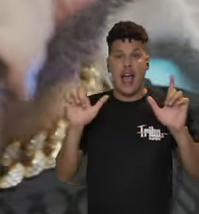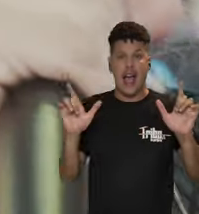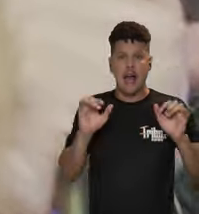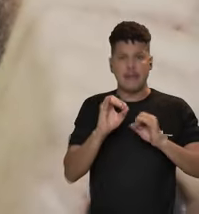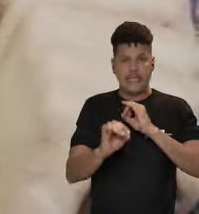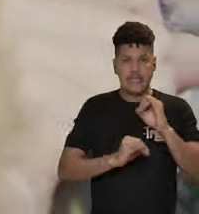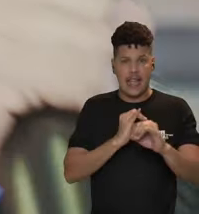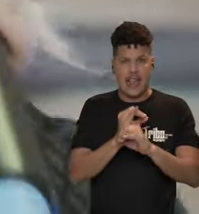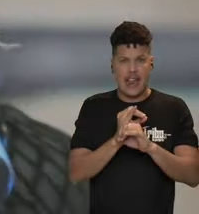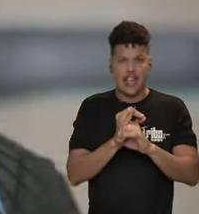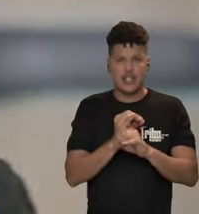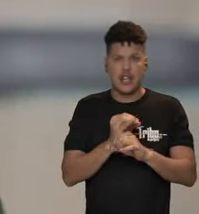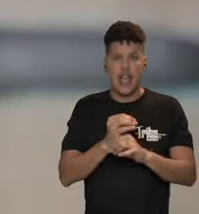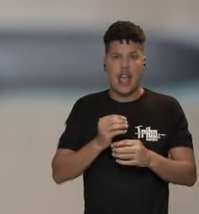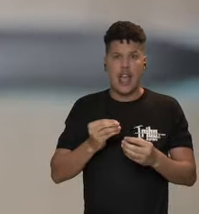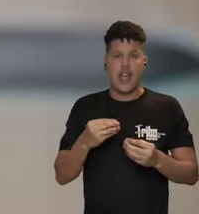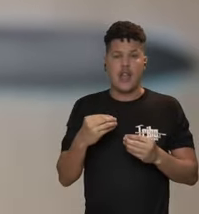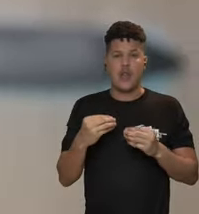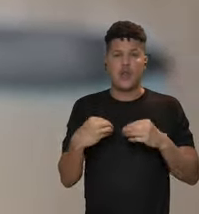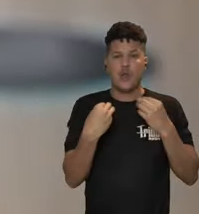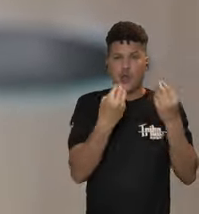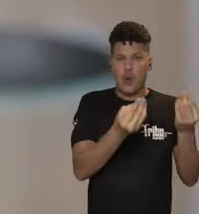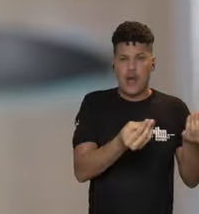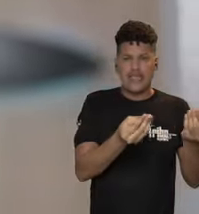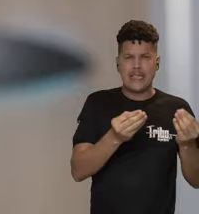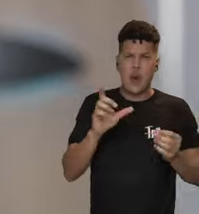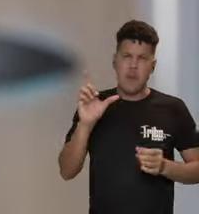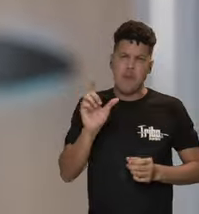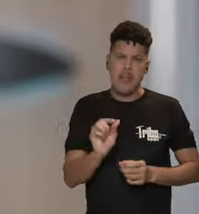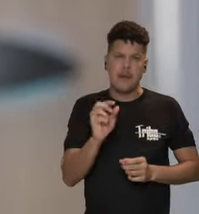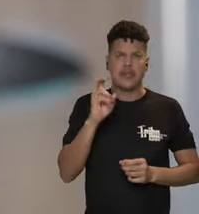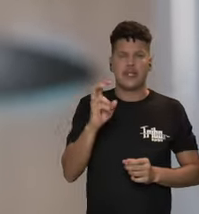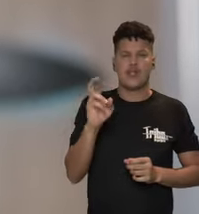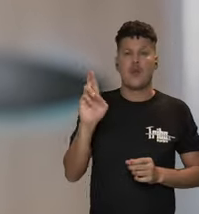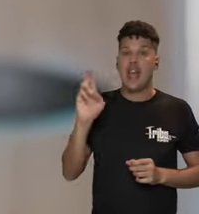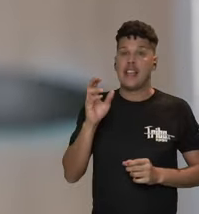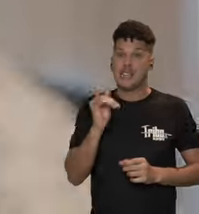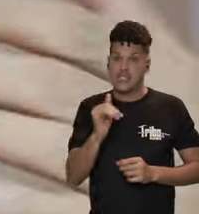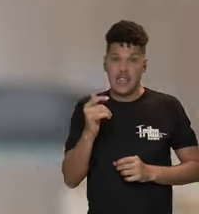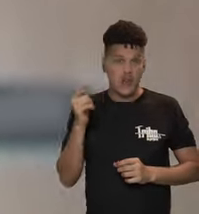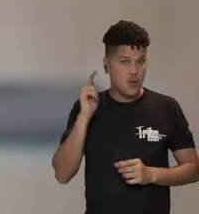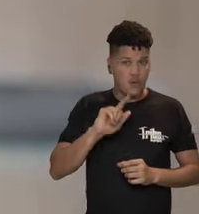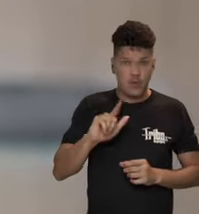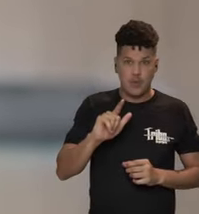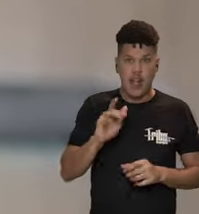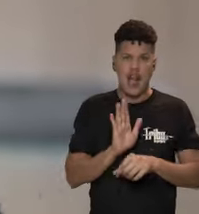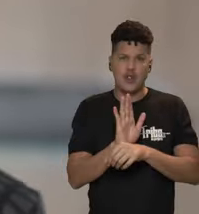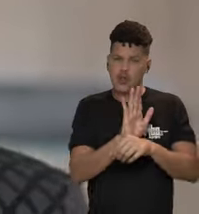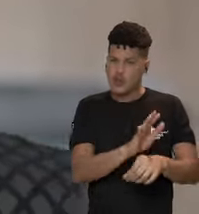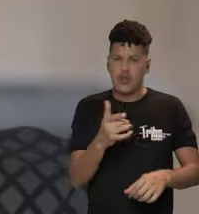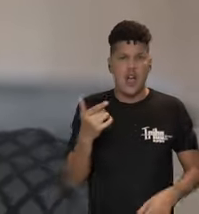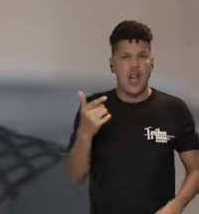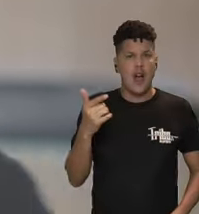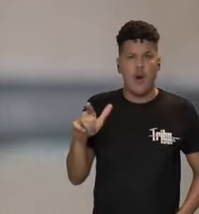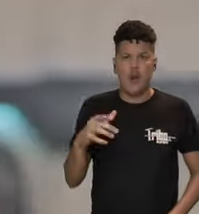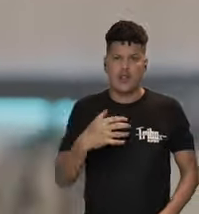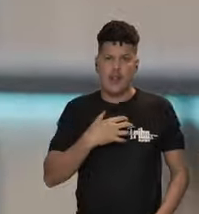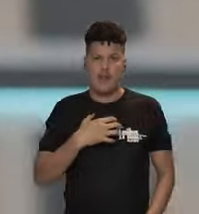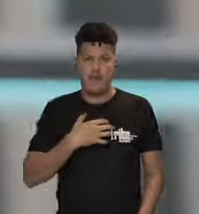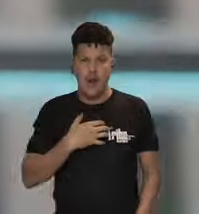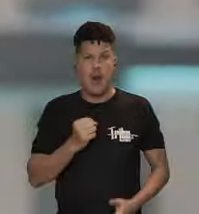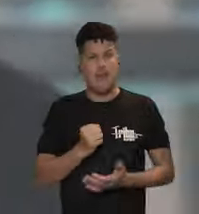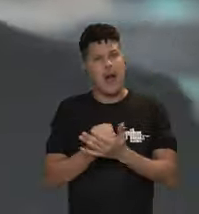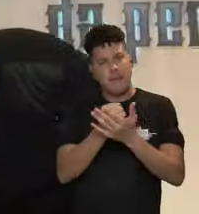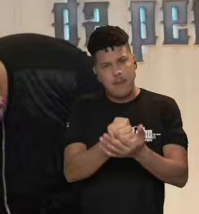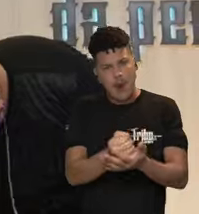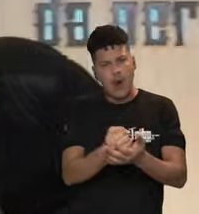doação mínima é de R$5. Isso se você tiver condição, beleza? Se você não tiver, ajude de outra forma. Ajude dando um apoio